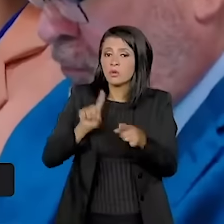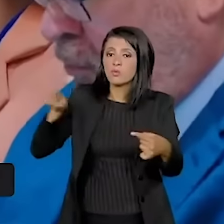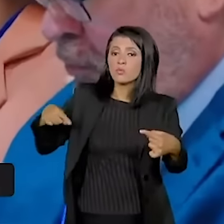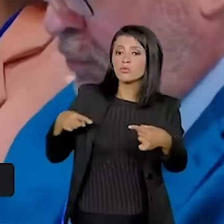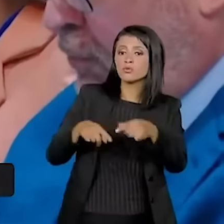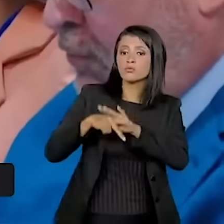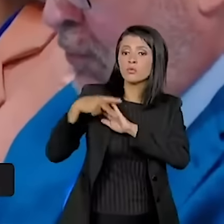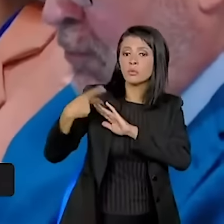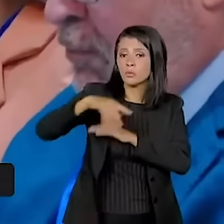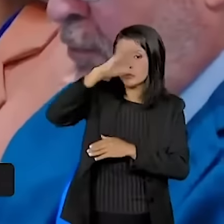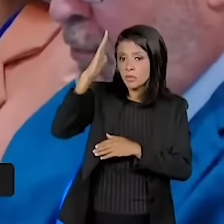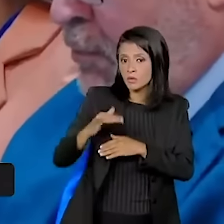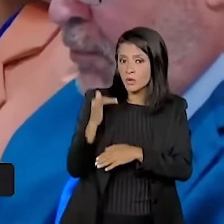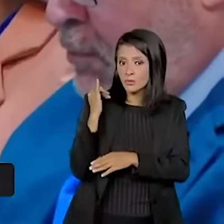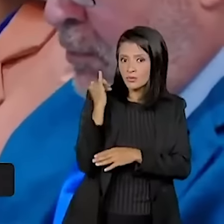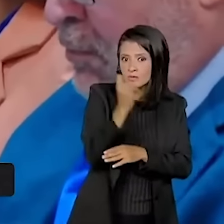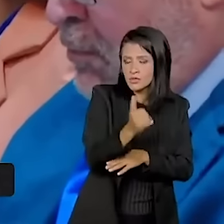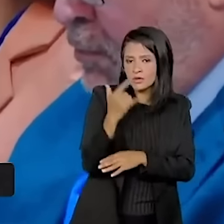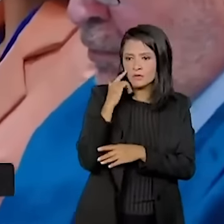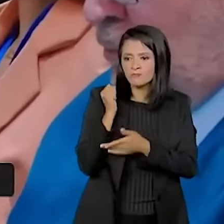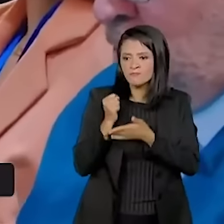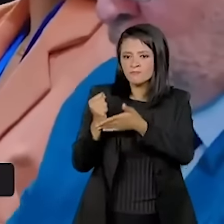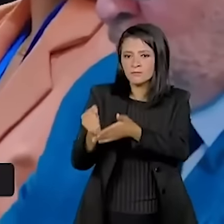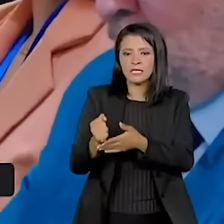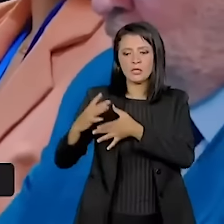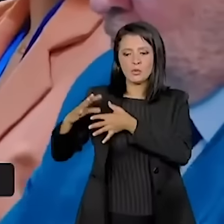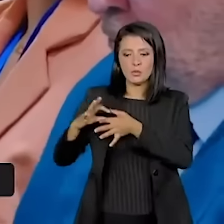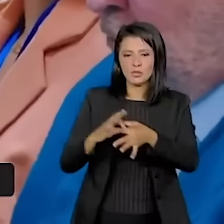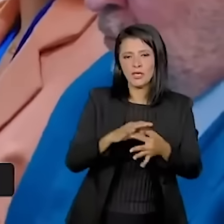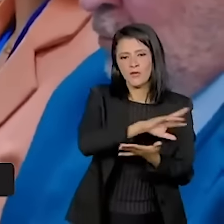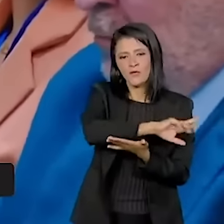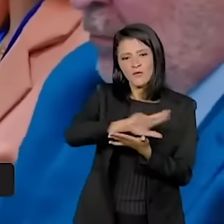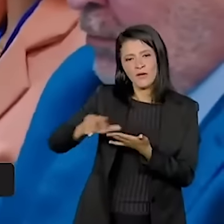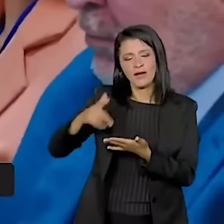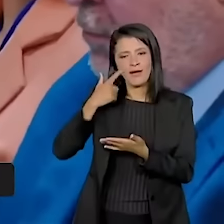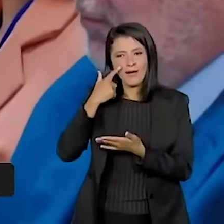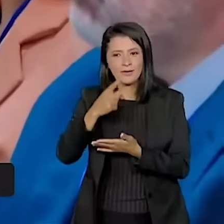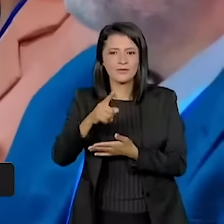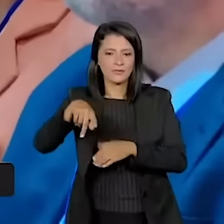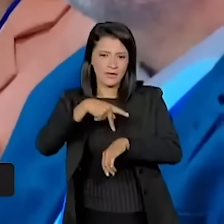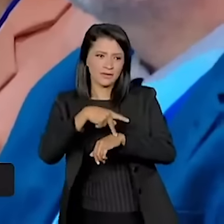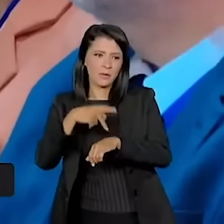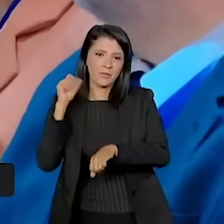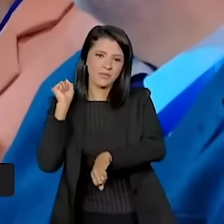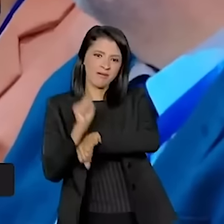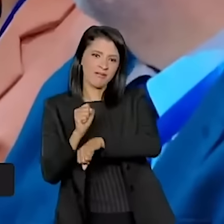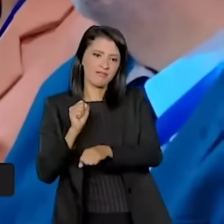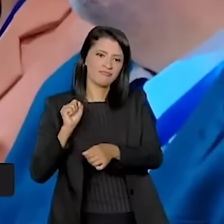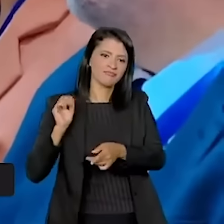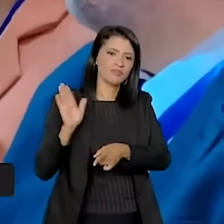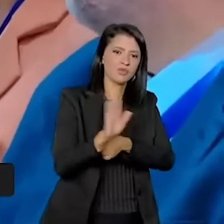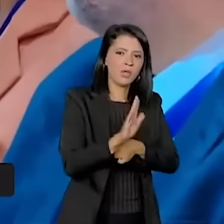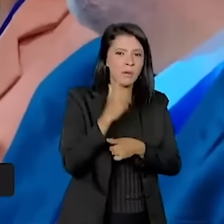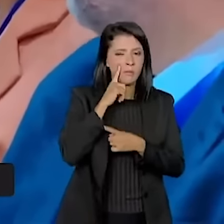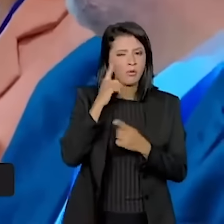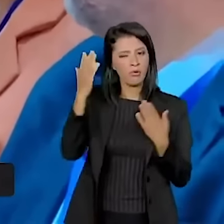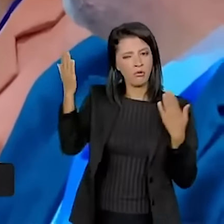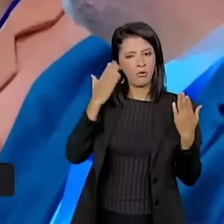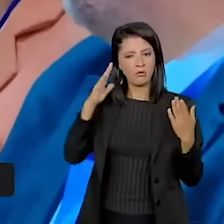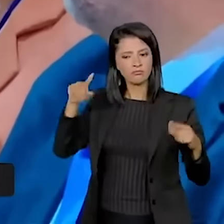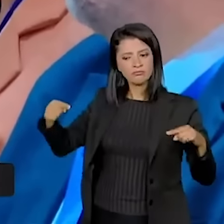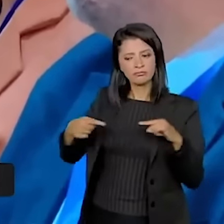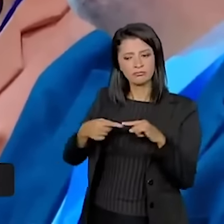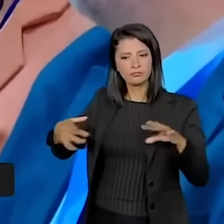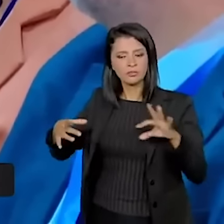do Brasil anunciando essa medida num contexto em que vários países estão suspendendo a ajuda por suspeita de conexões